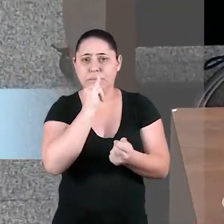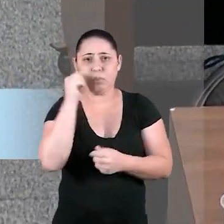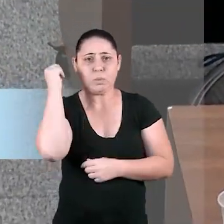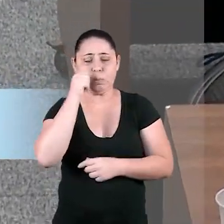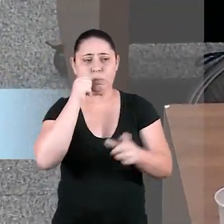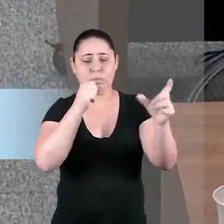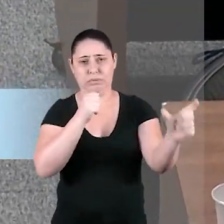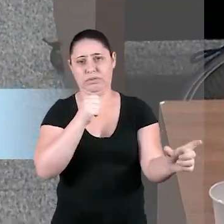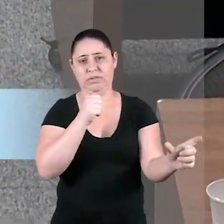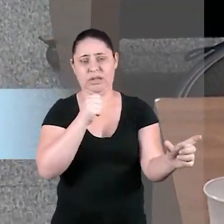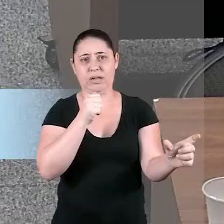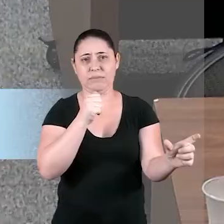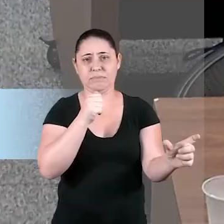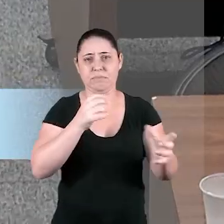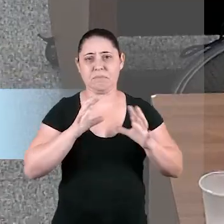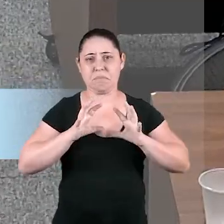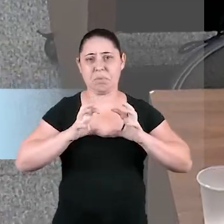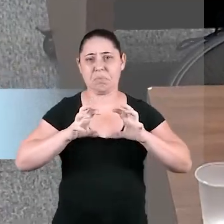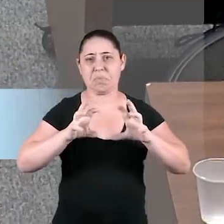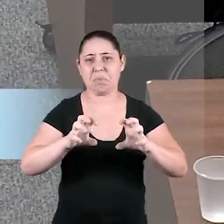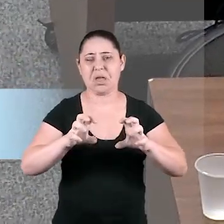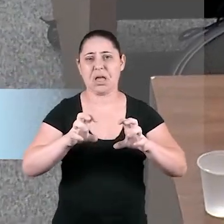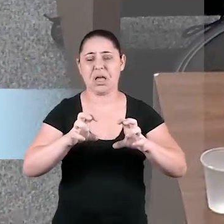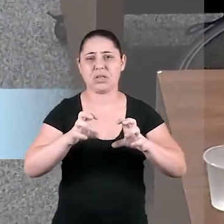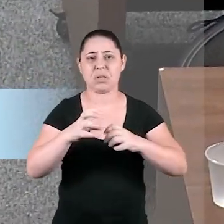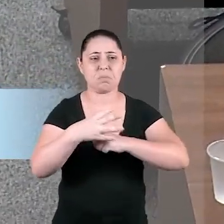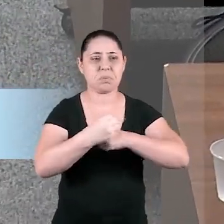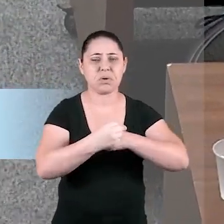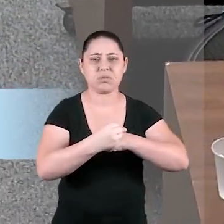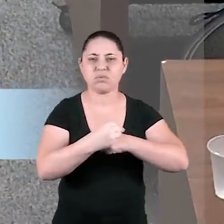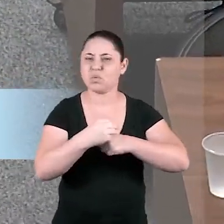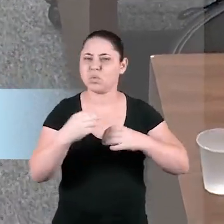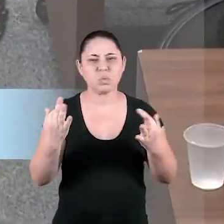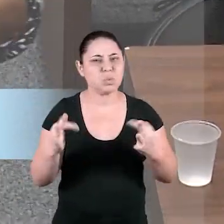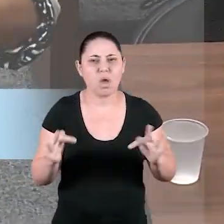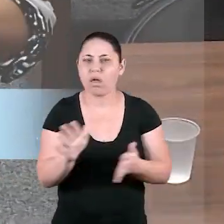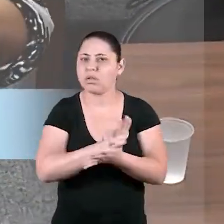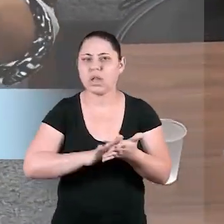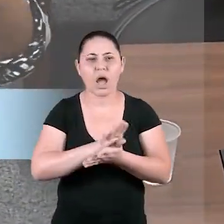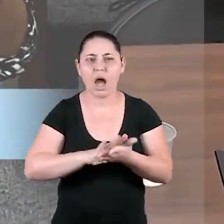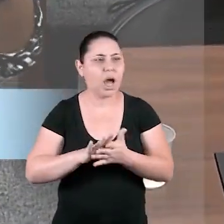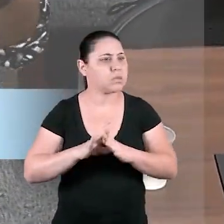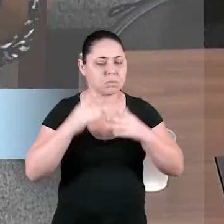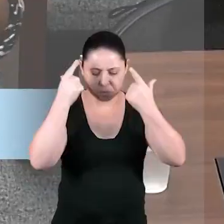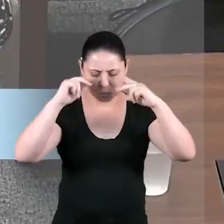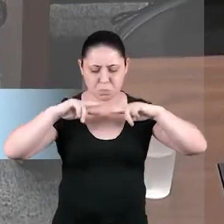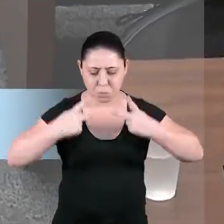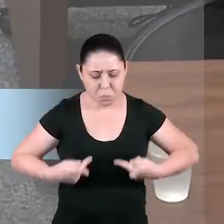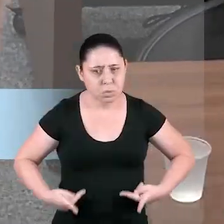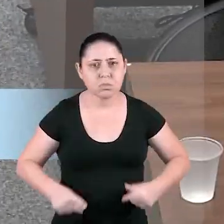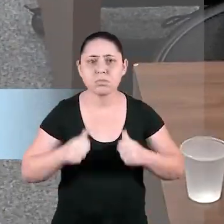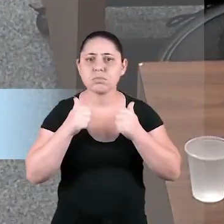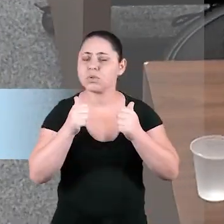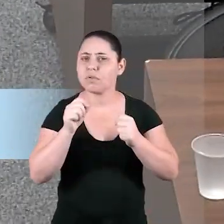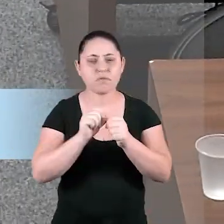acaba de receber o diagnóstico de um câncer de mama, ela não está sentindo dor ainda, ela não sente nada, ela está super bem, está